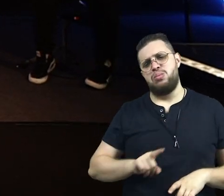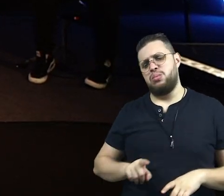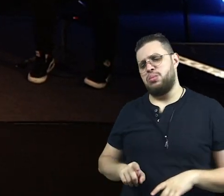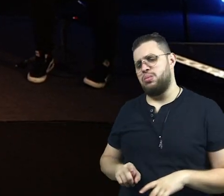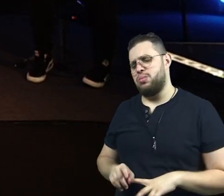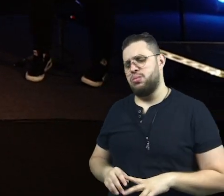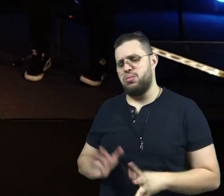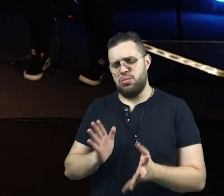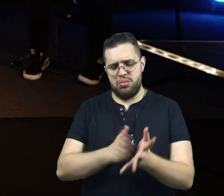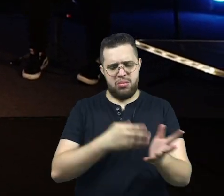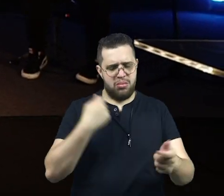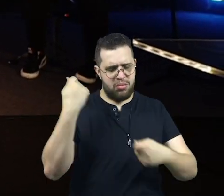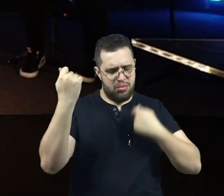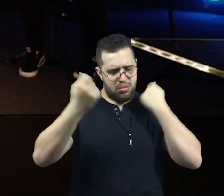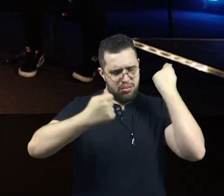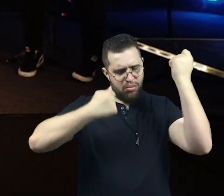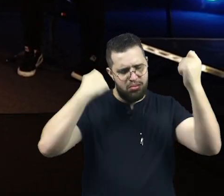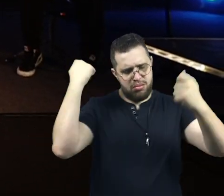Aleluia,